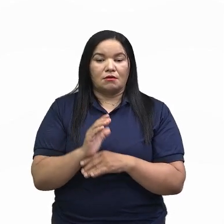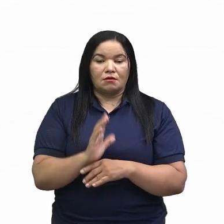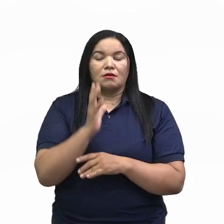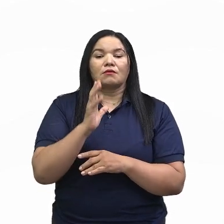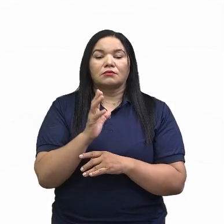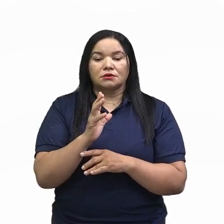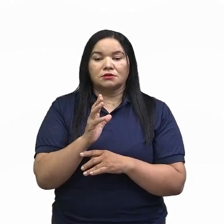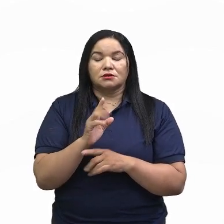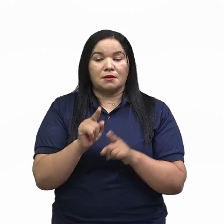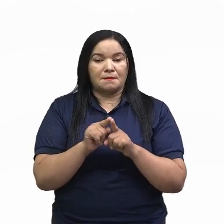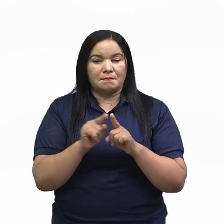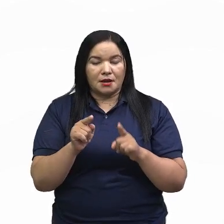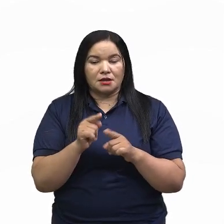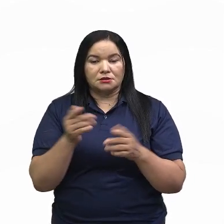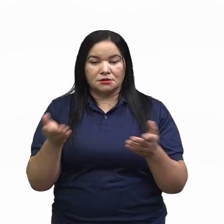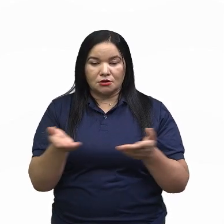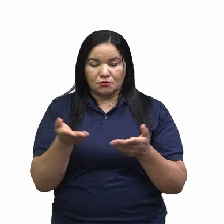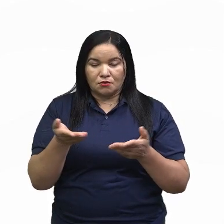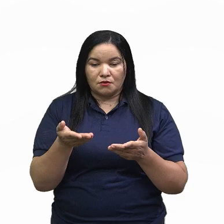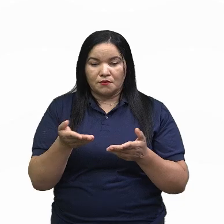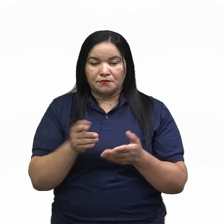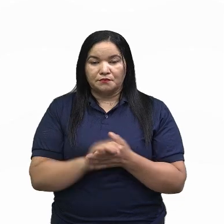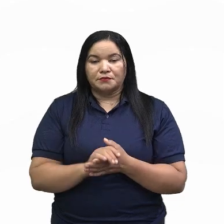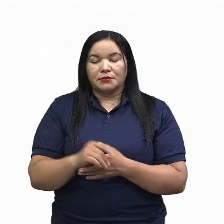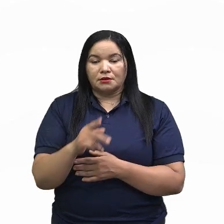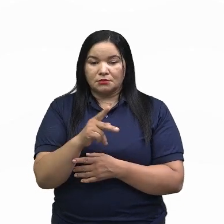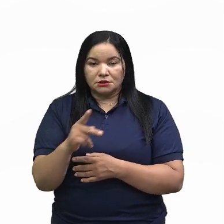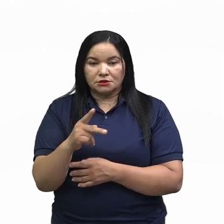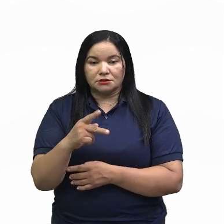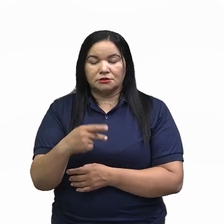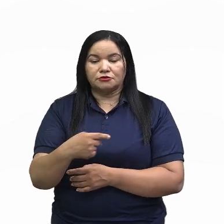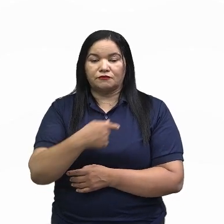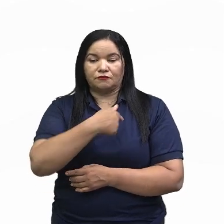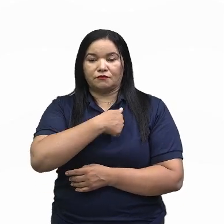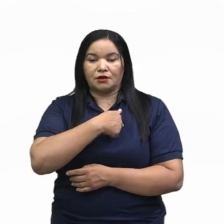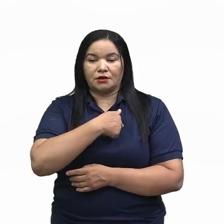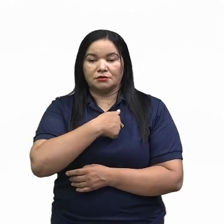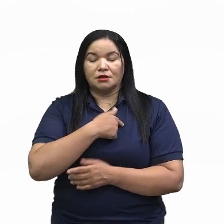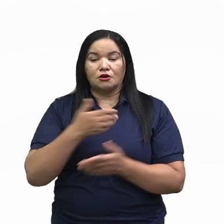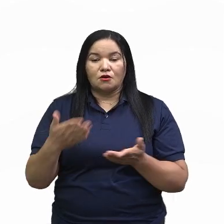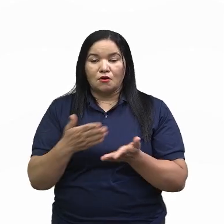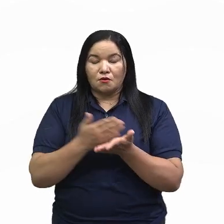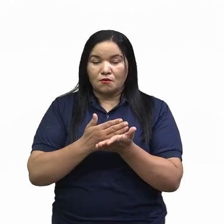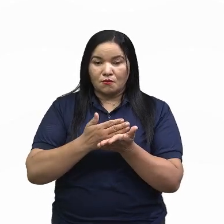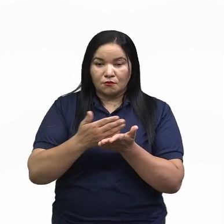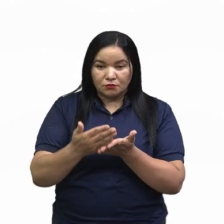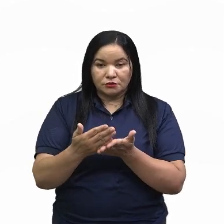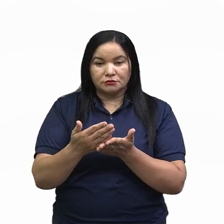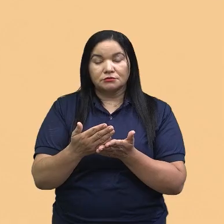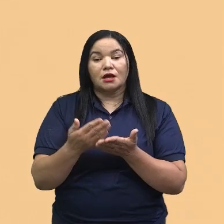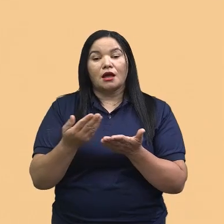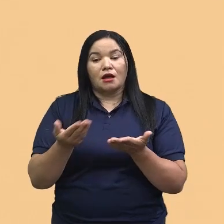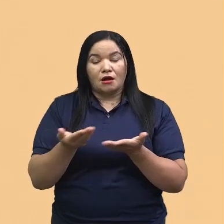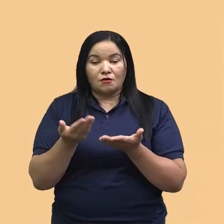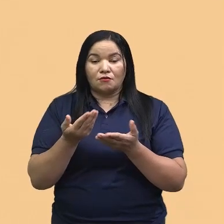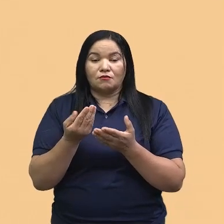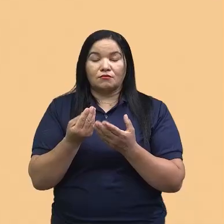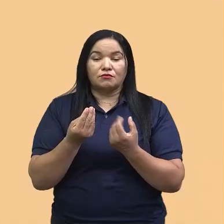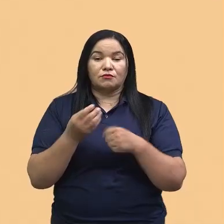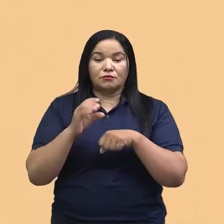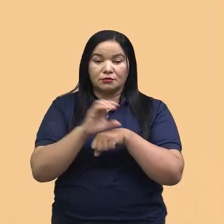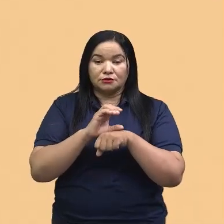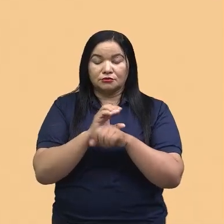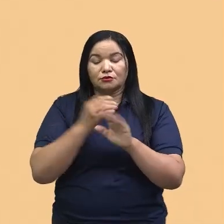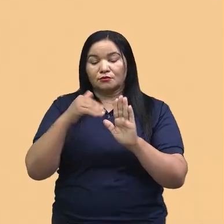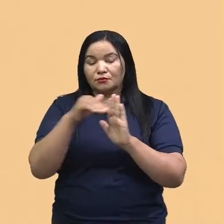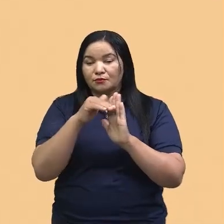acontecer. Mas Vargas, muito espertamente, institui esses pontos e